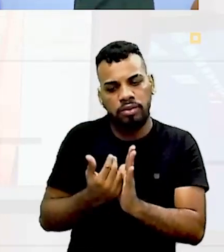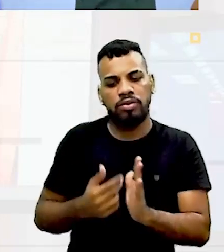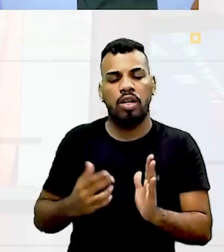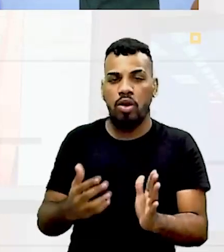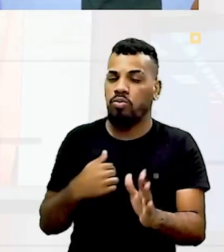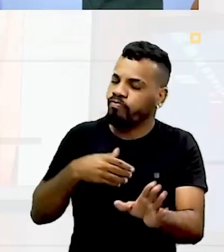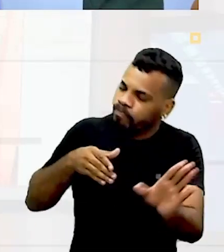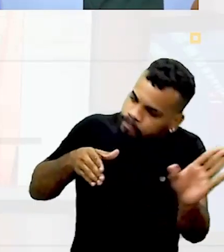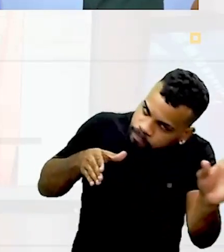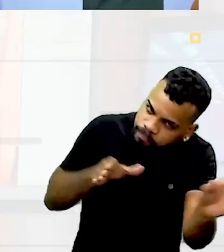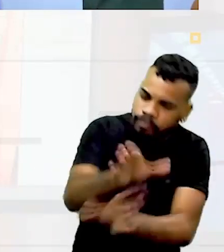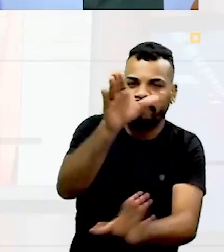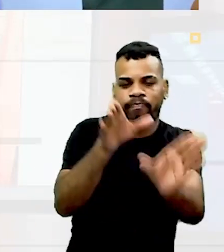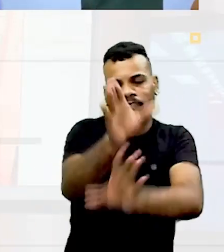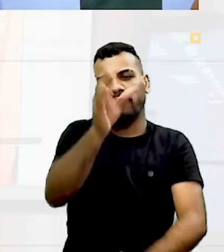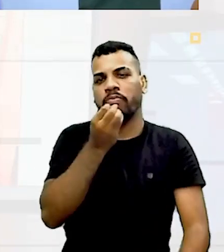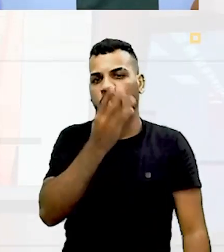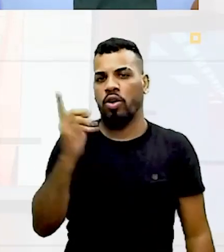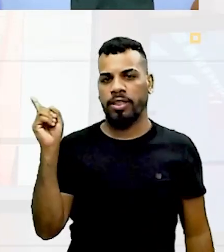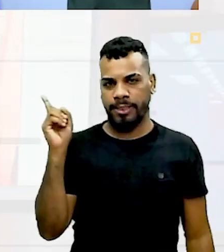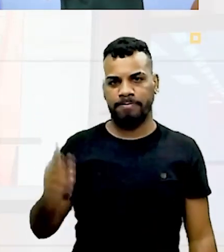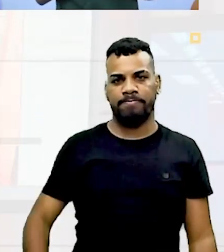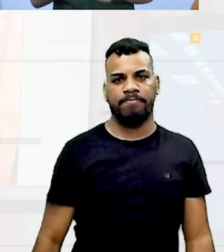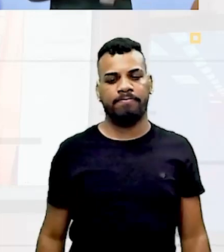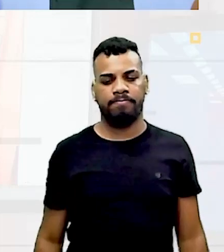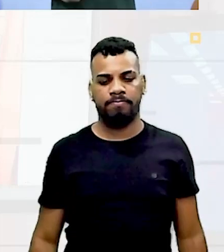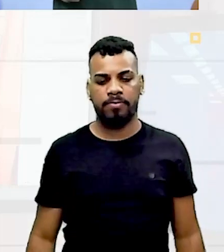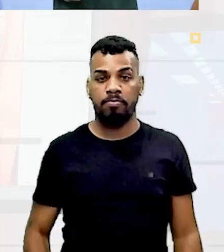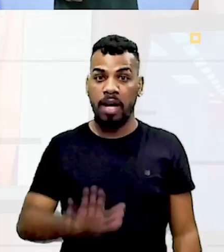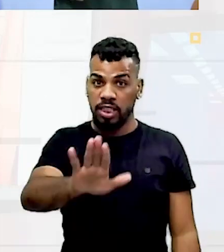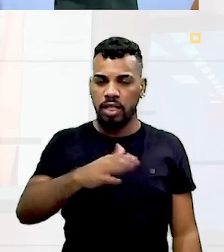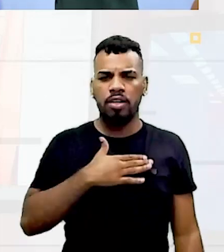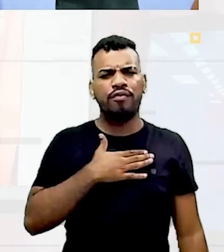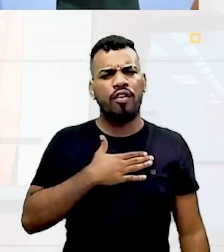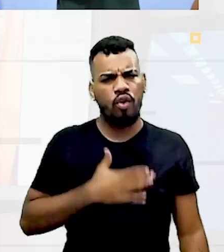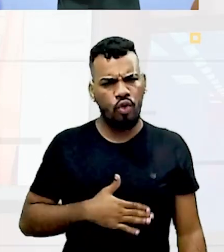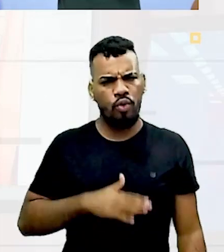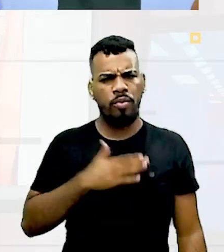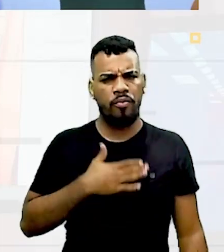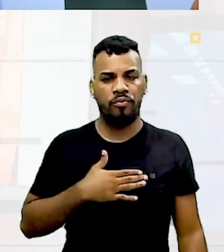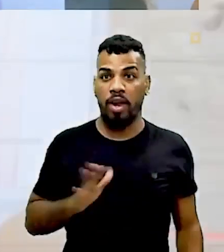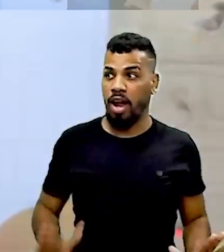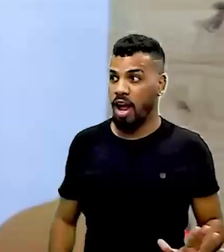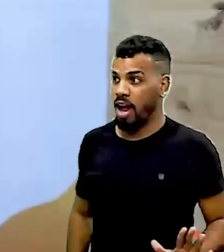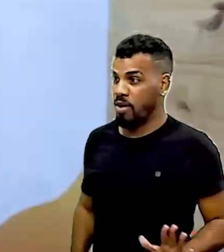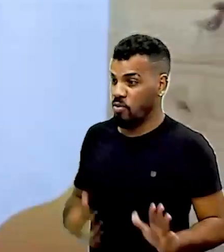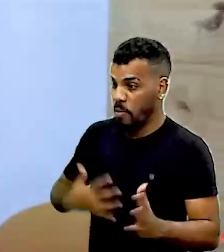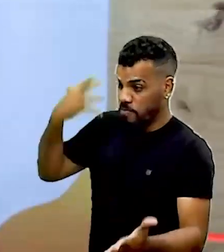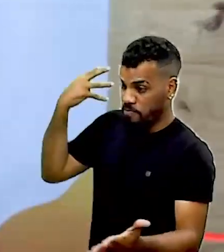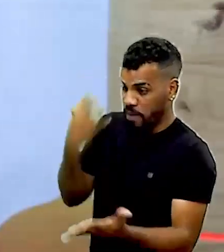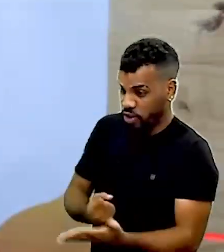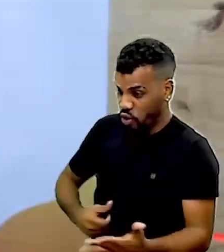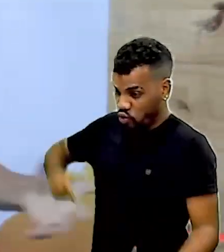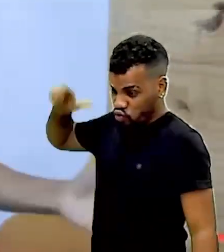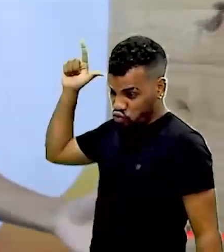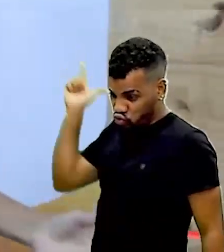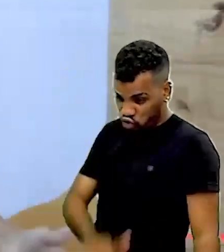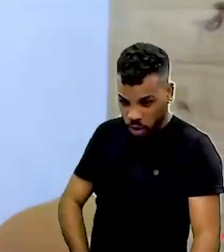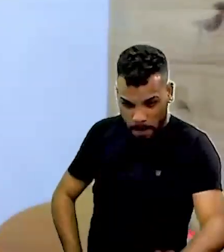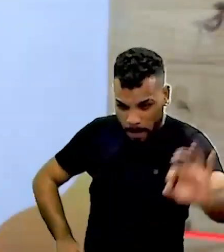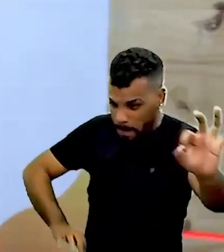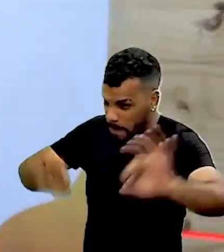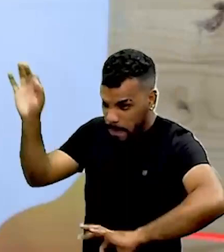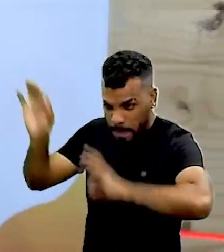recomendo bastante. Mas vá com calma. Não é só porque, baixei, eu vou conseguir fazer uma